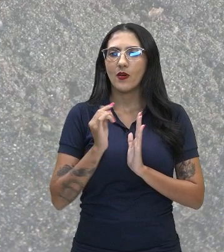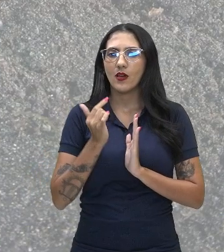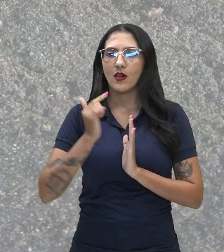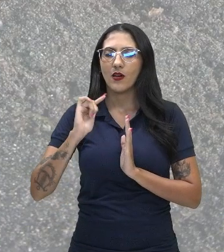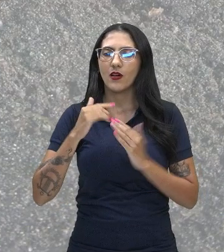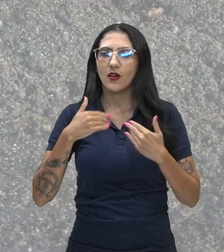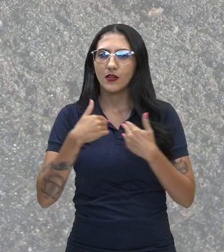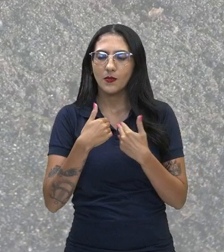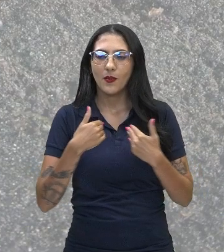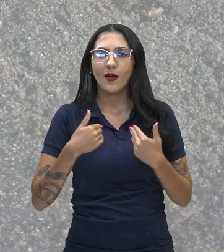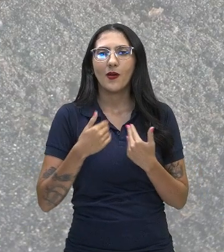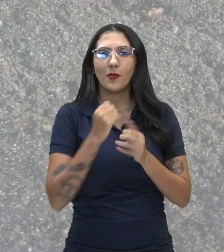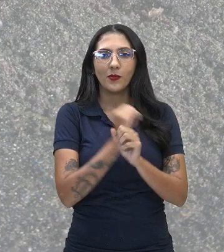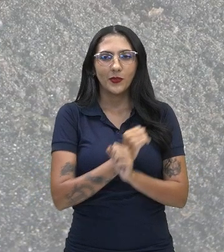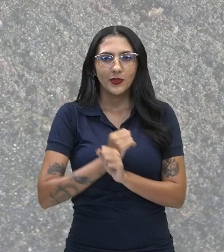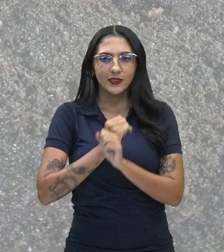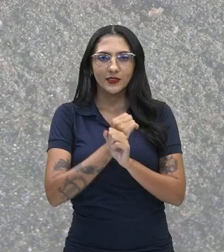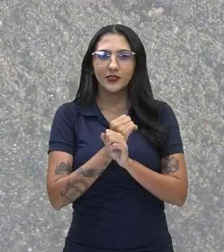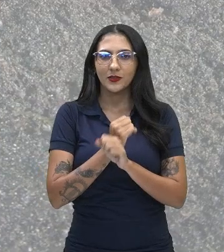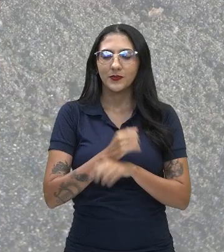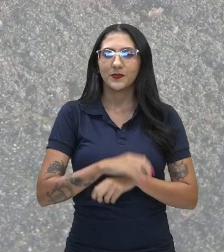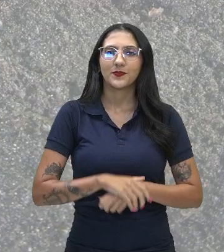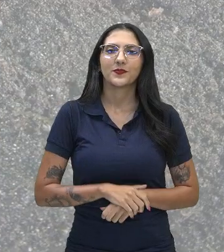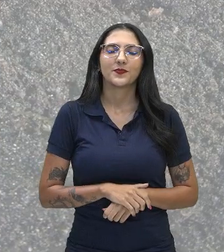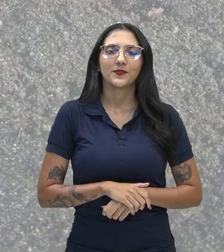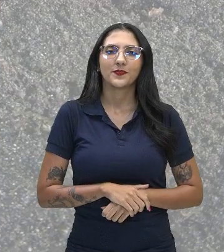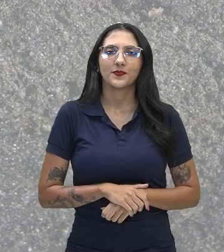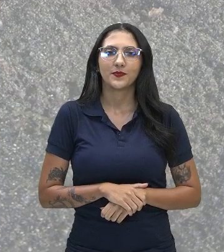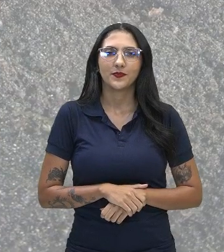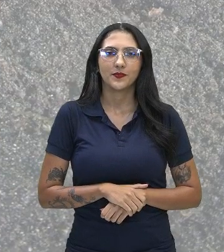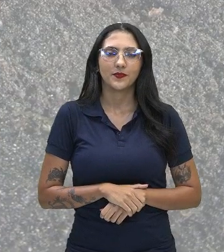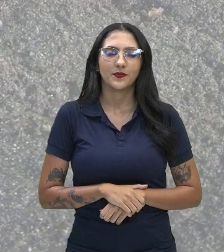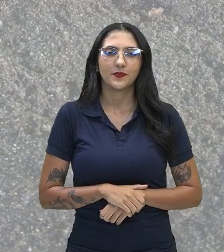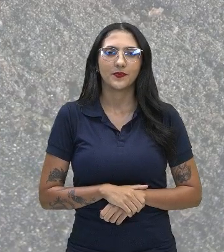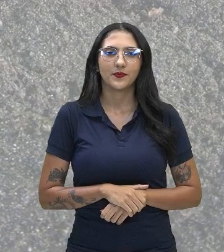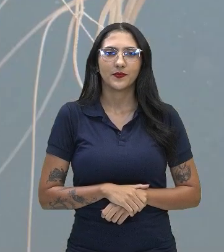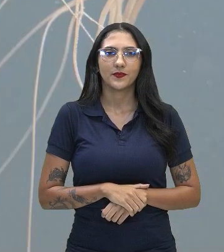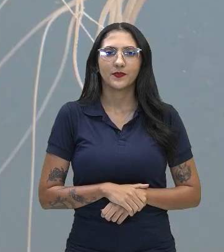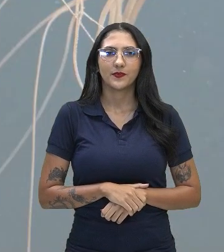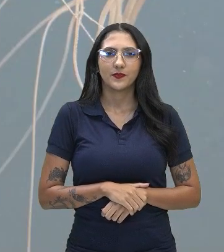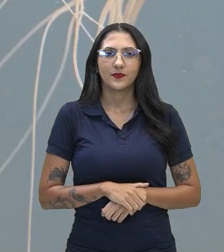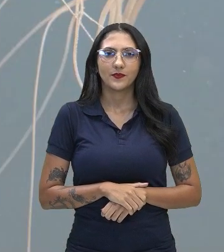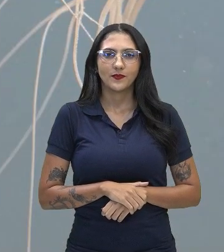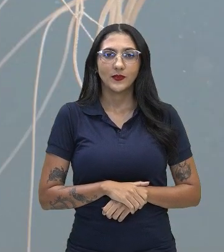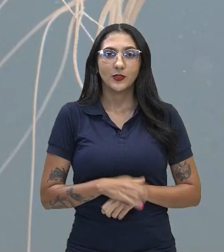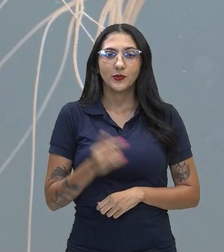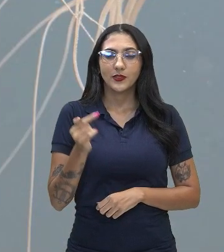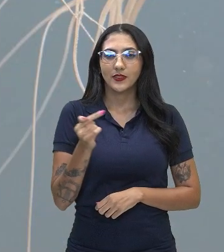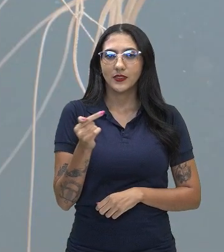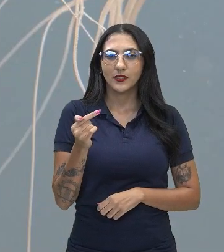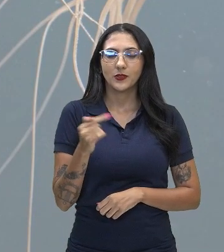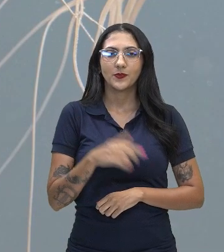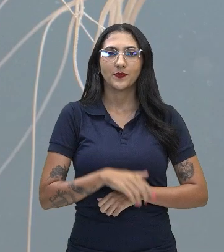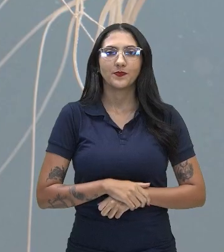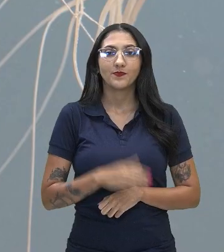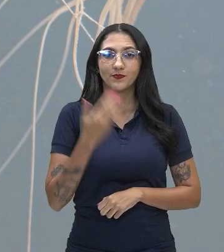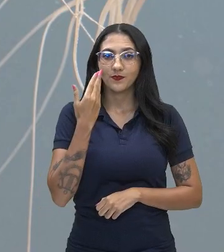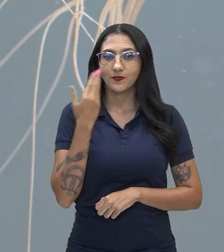para evitar os predadores, certo? E o number 7, que é o